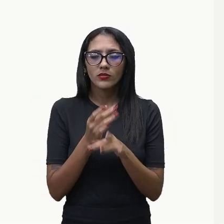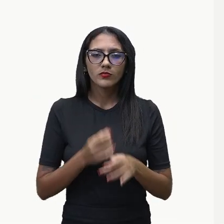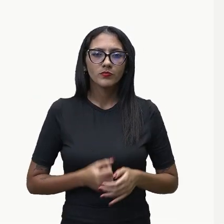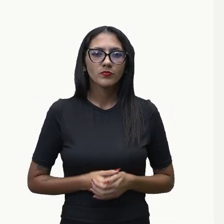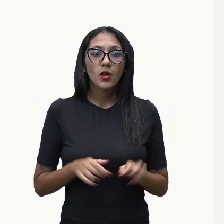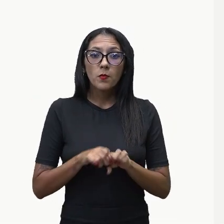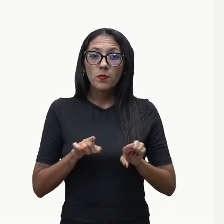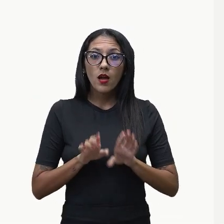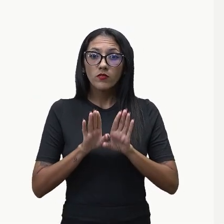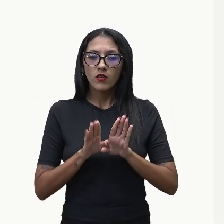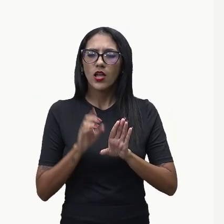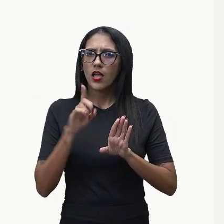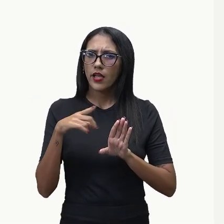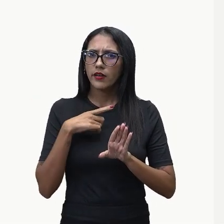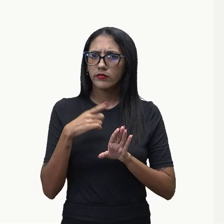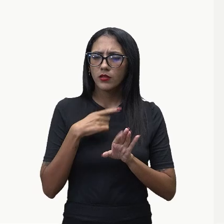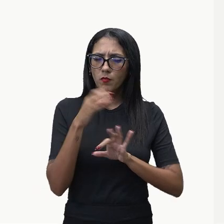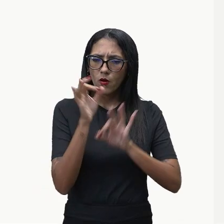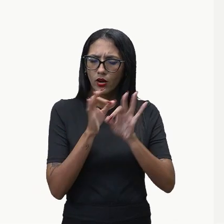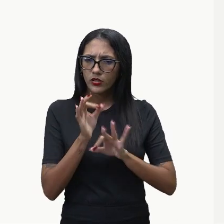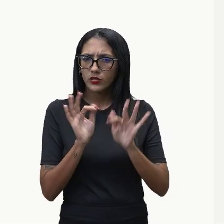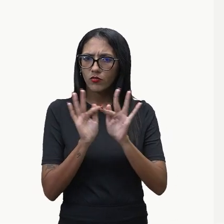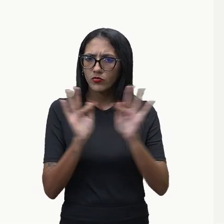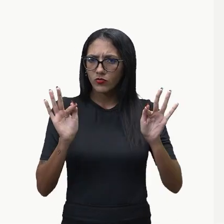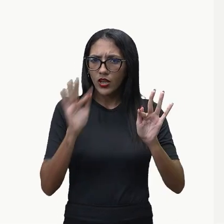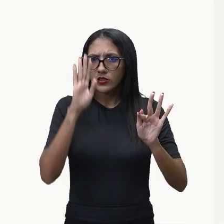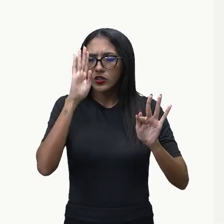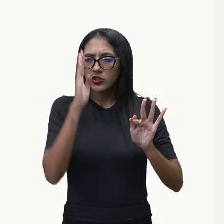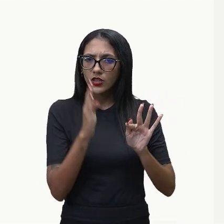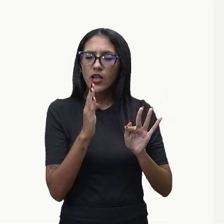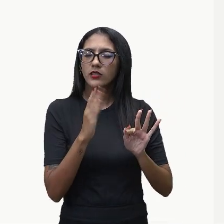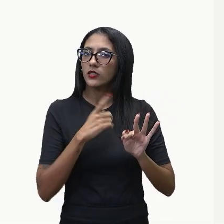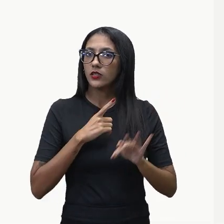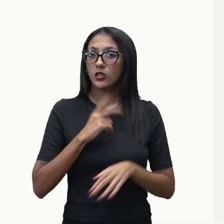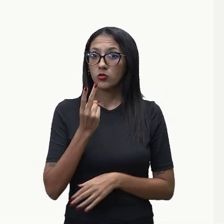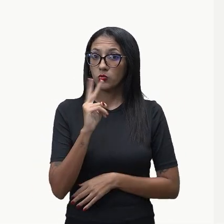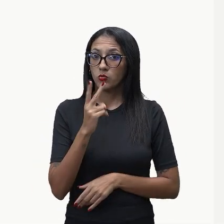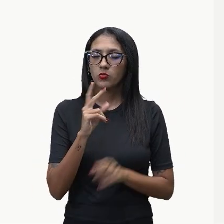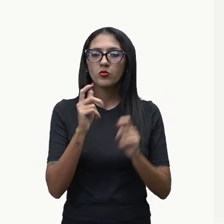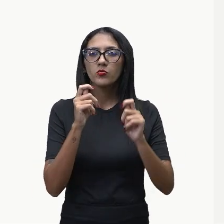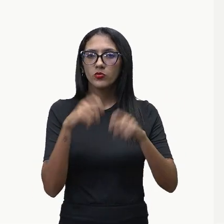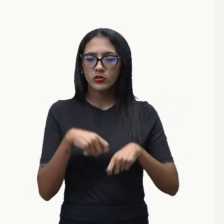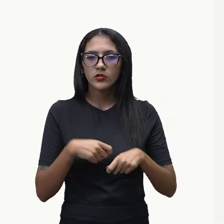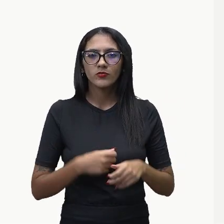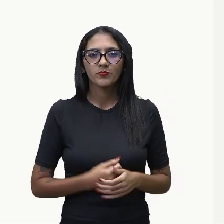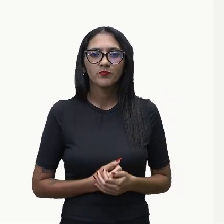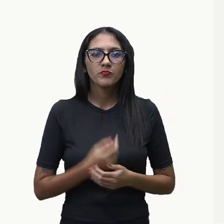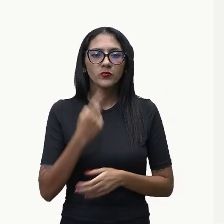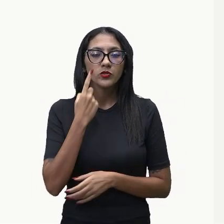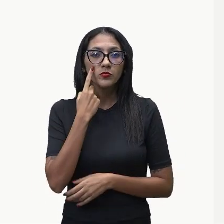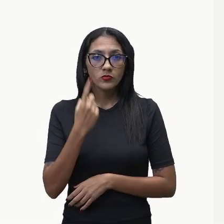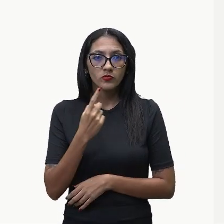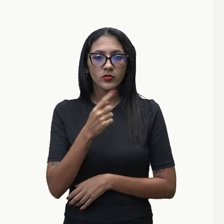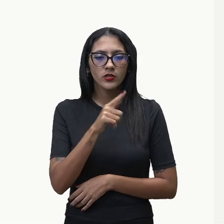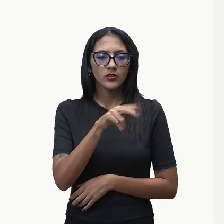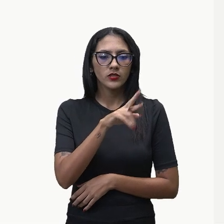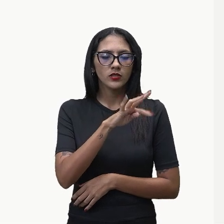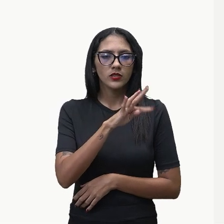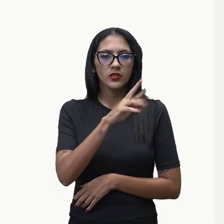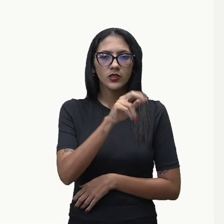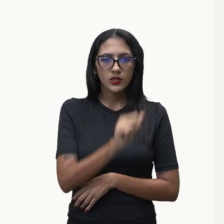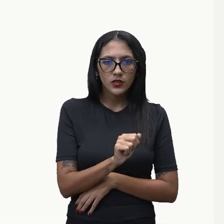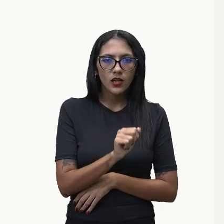colocamos na ordem direta, nós podemos ter duas construções. A grita da gente se alevanta